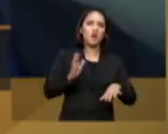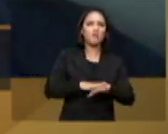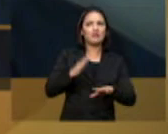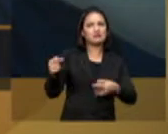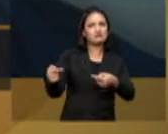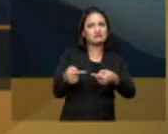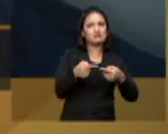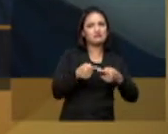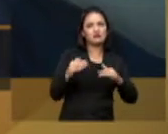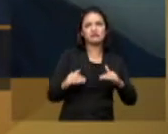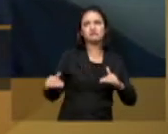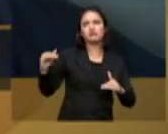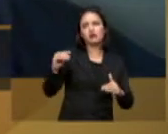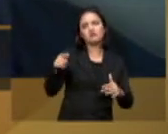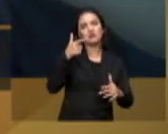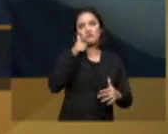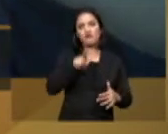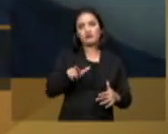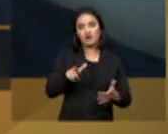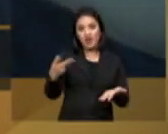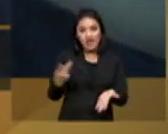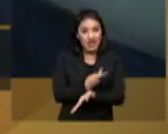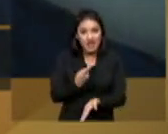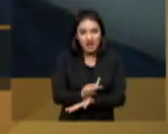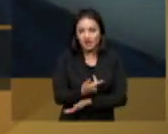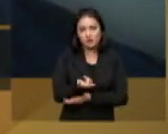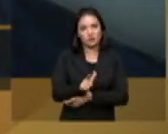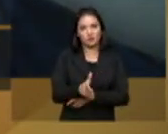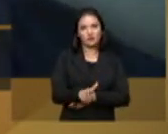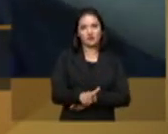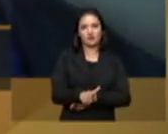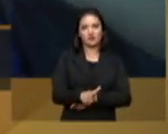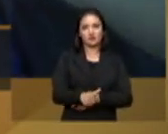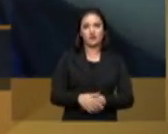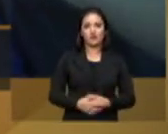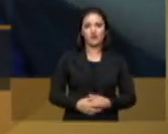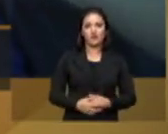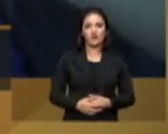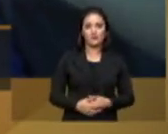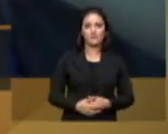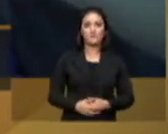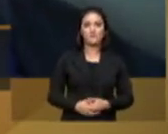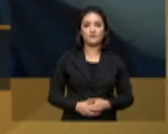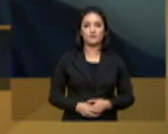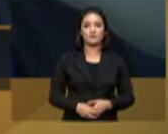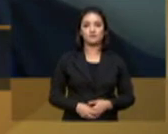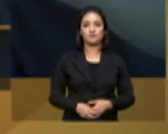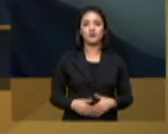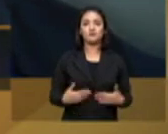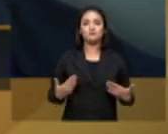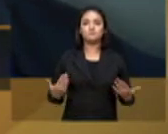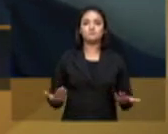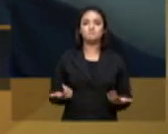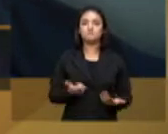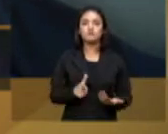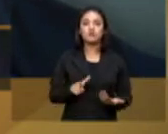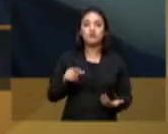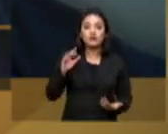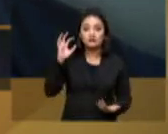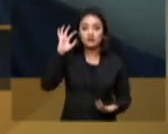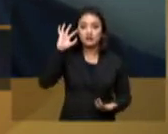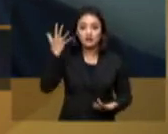menos rígida ou menos sustentável. Ou seja, não existe